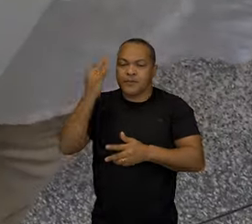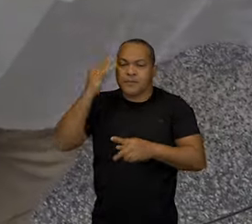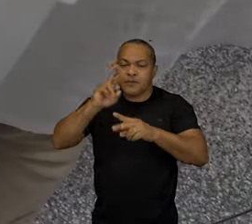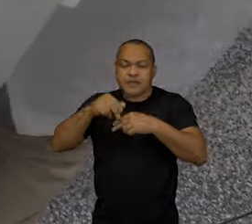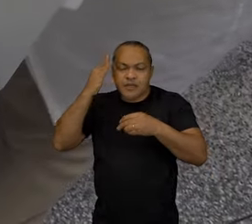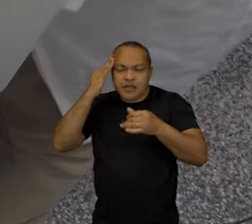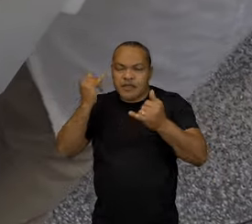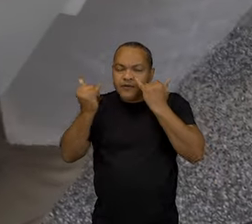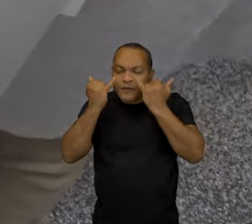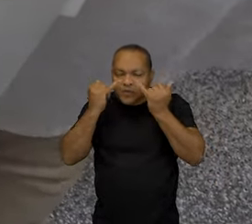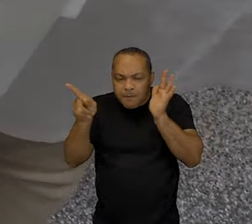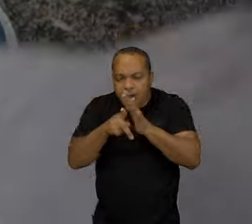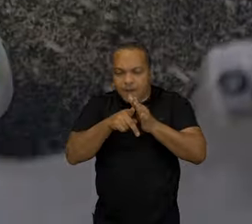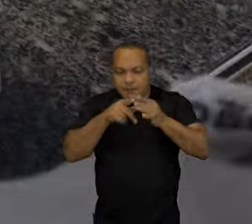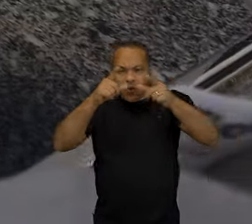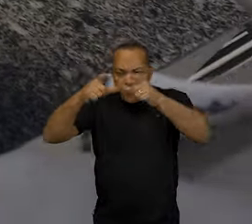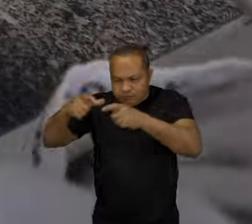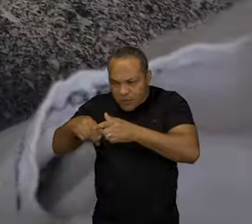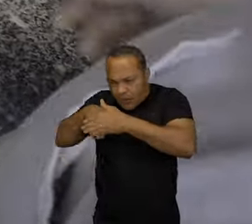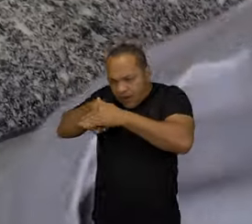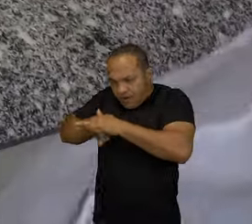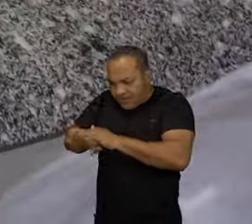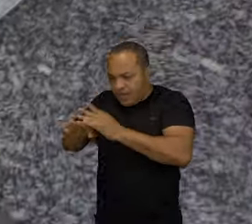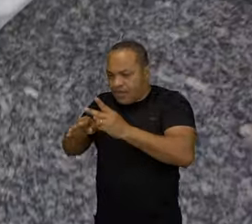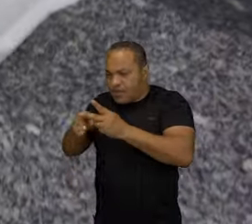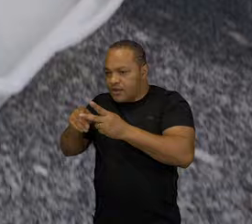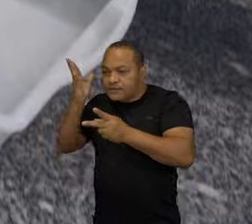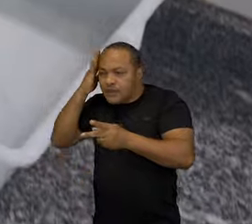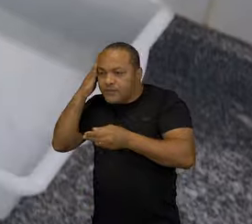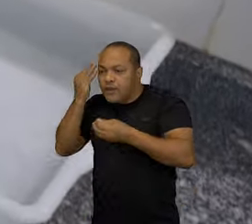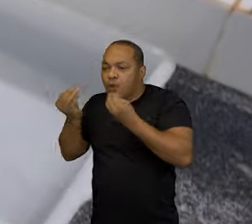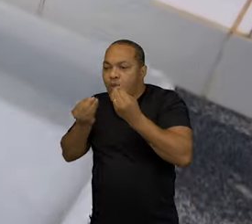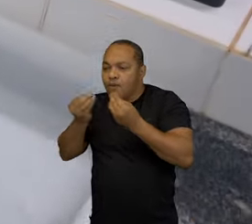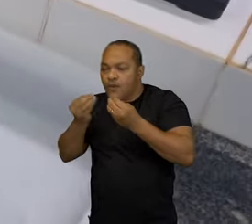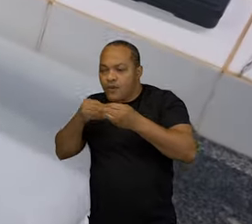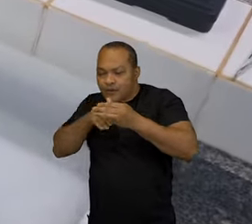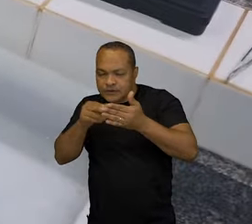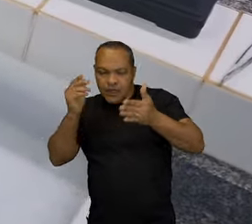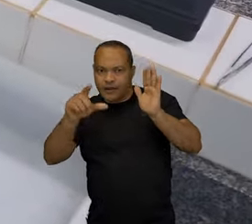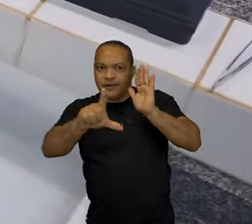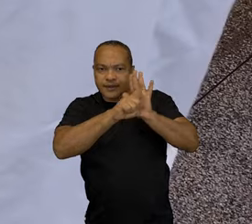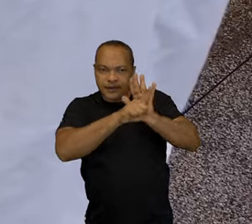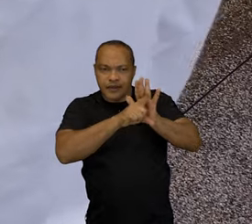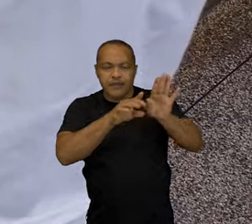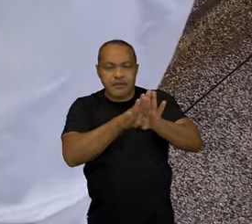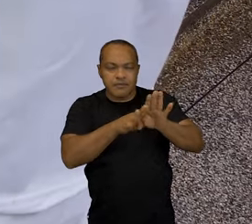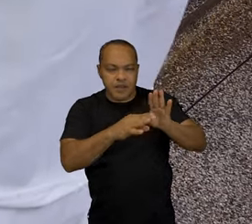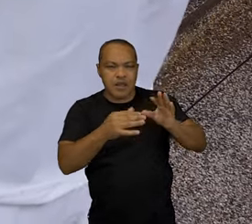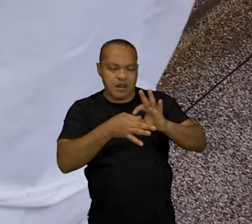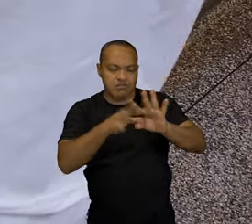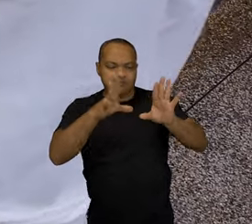para um inventário de peixes. A coleta científica, realizada de acordo com a legislação e